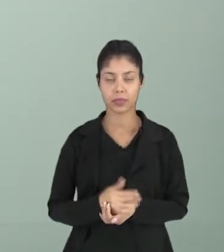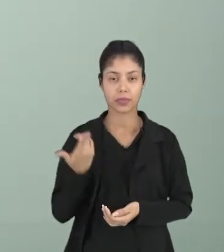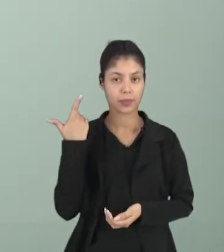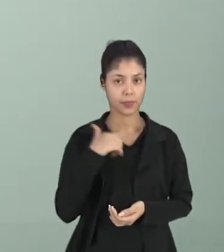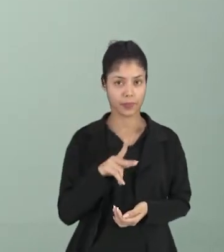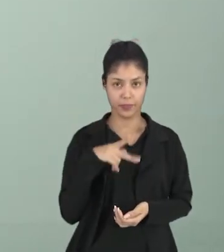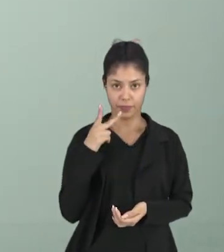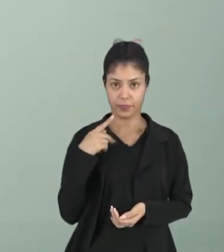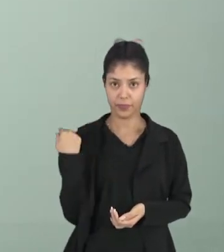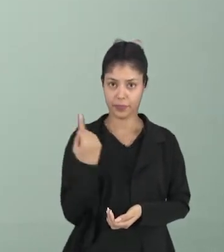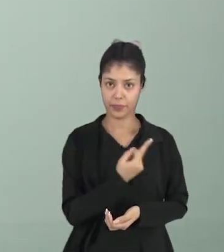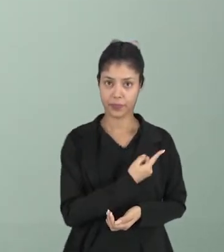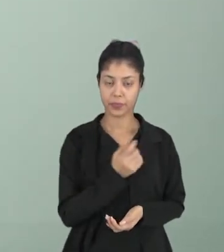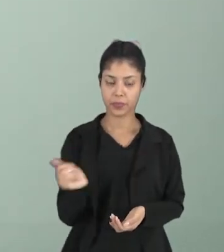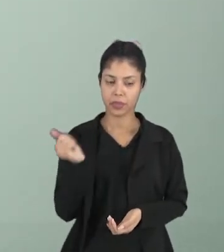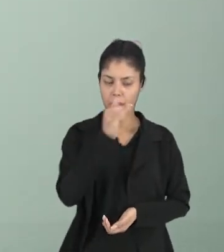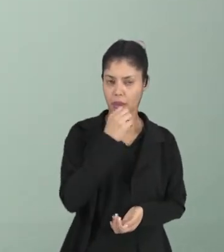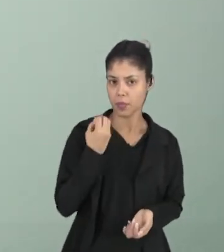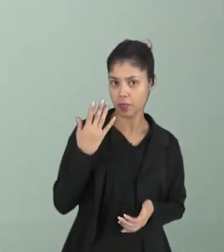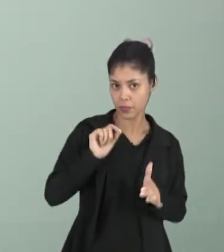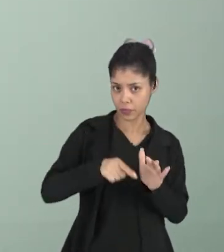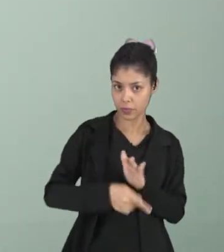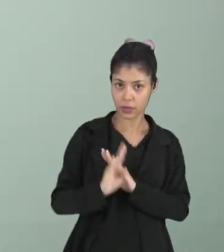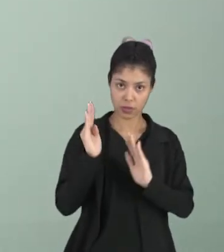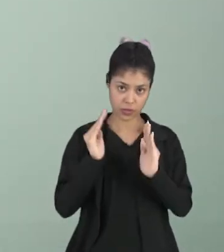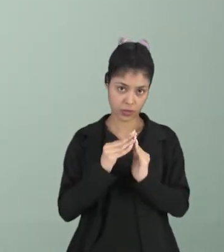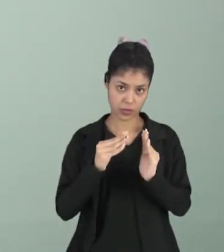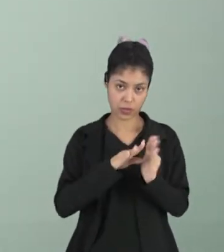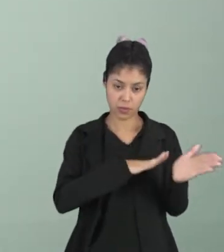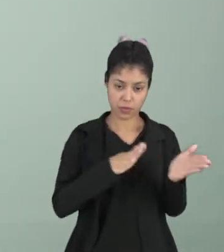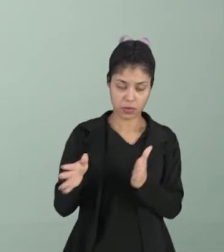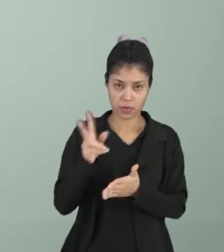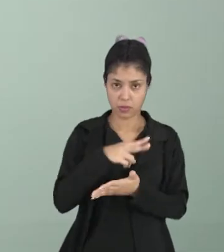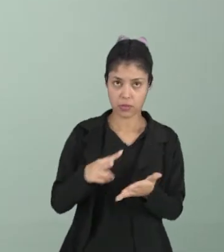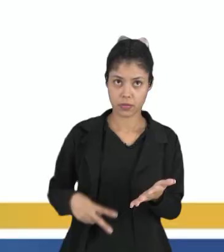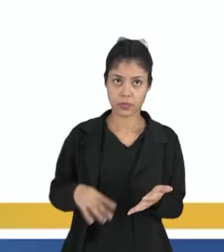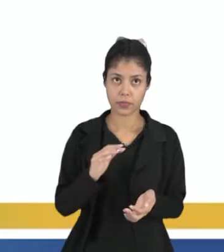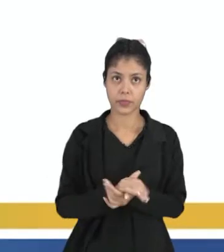costumo falar que nós viajamos dentro de casa a partir de uma leitura.